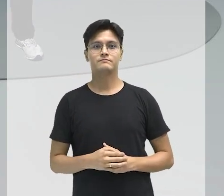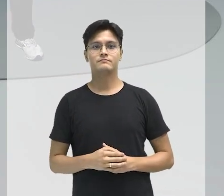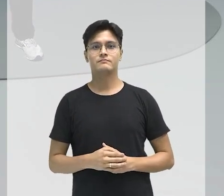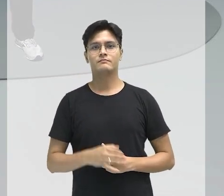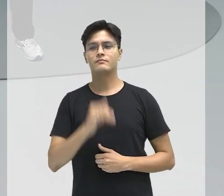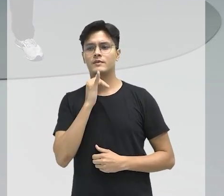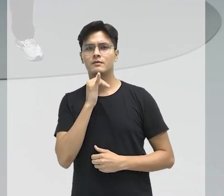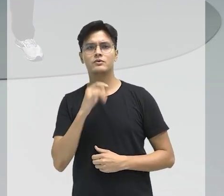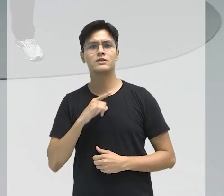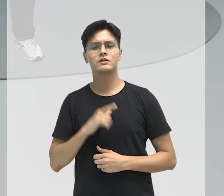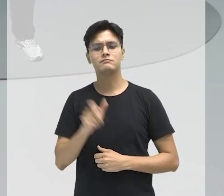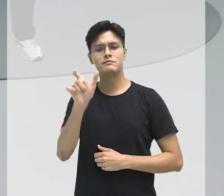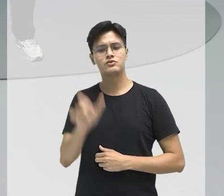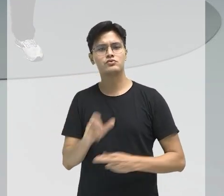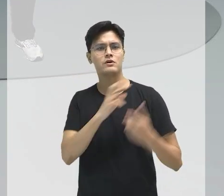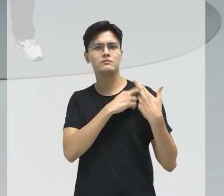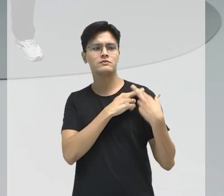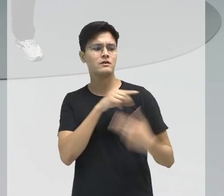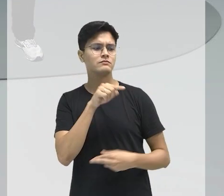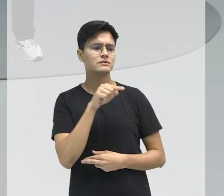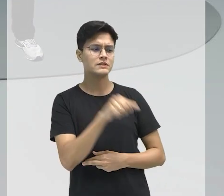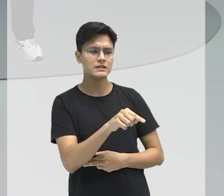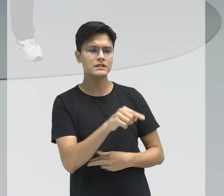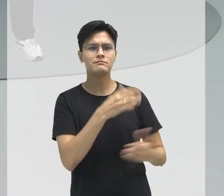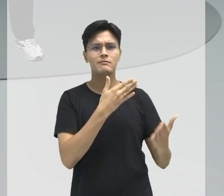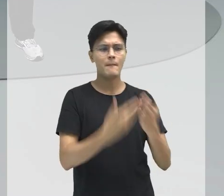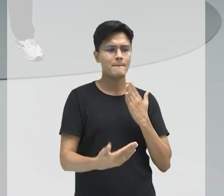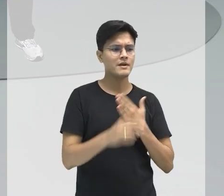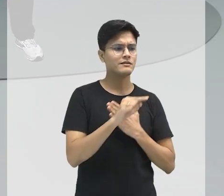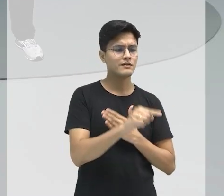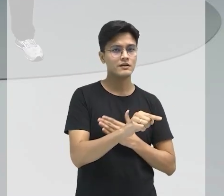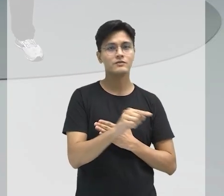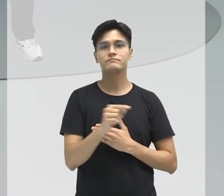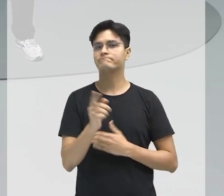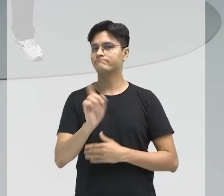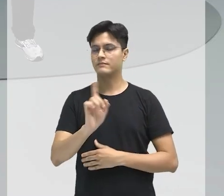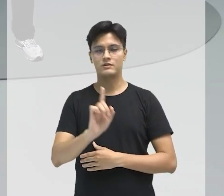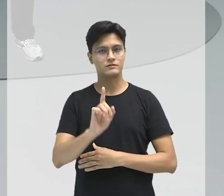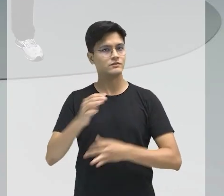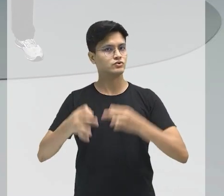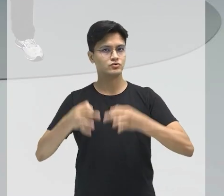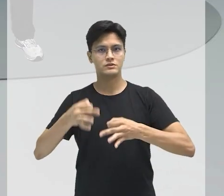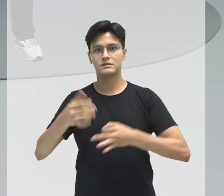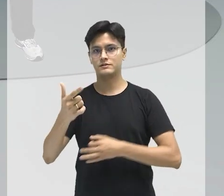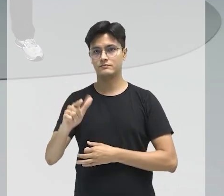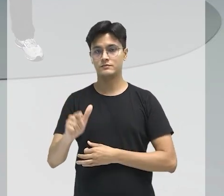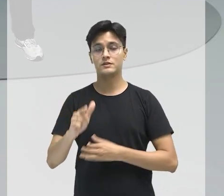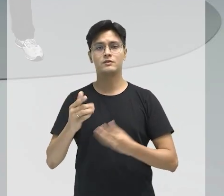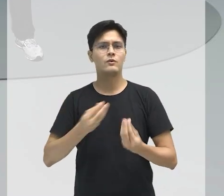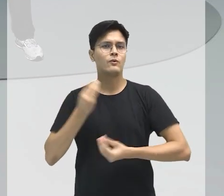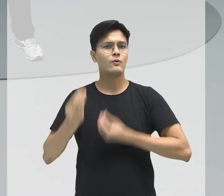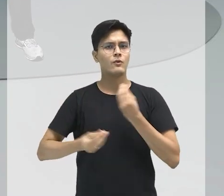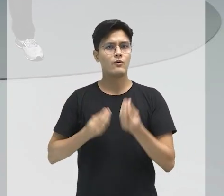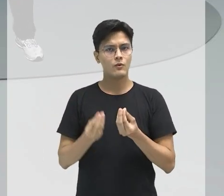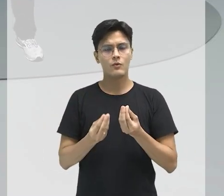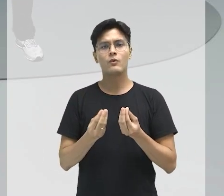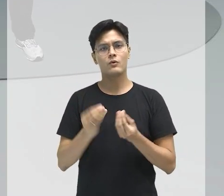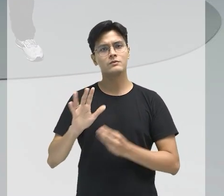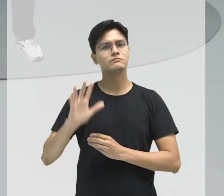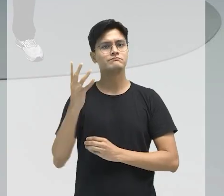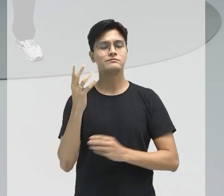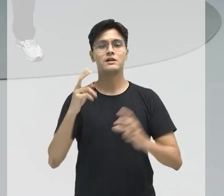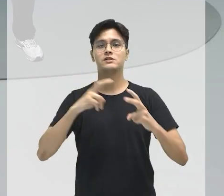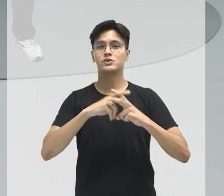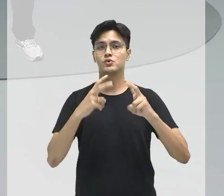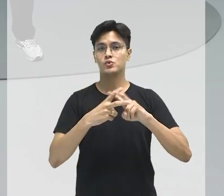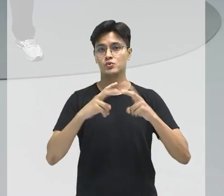foi falta, parou, perdeu, não tem isso, ok? Como ocorre a luta? Tá aí, ó,